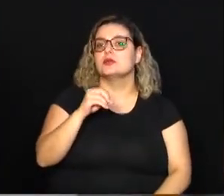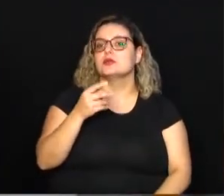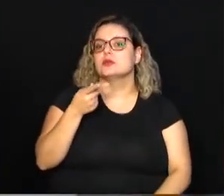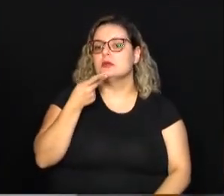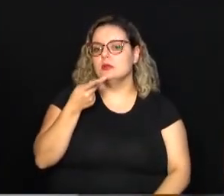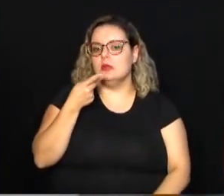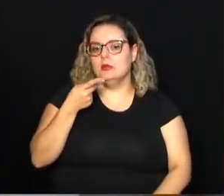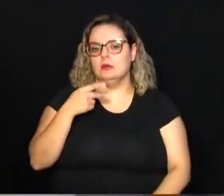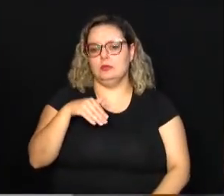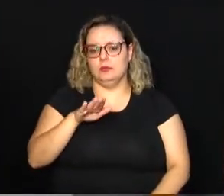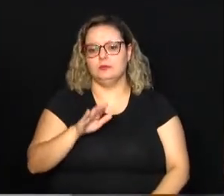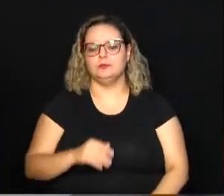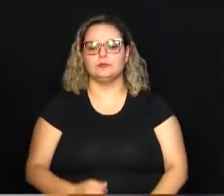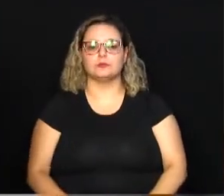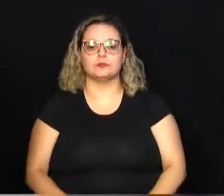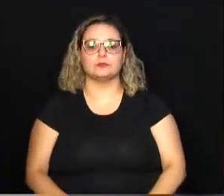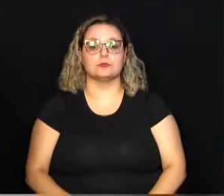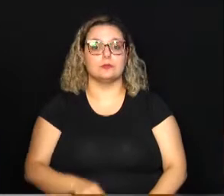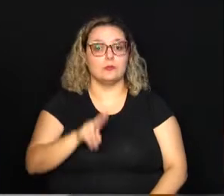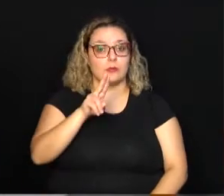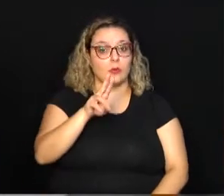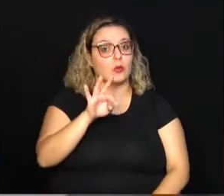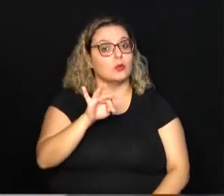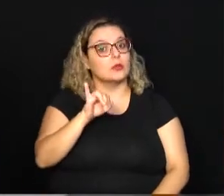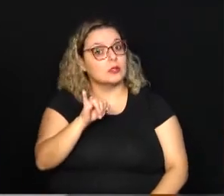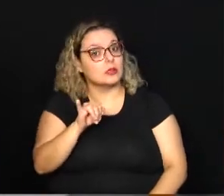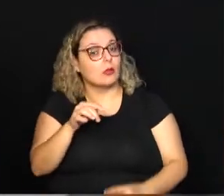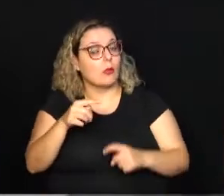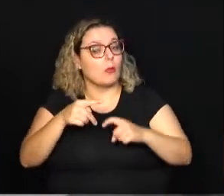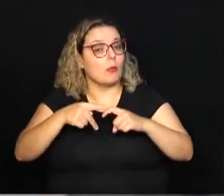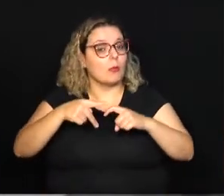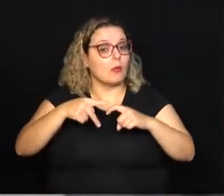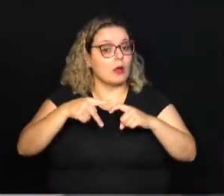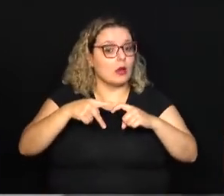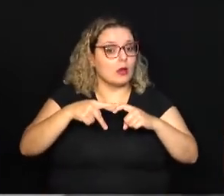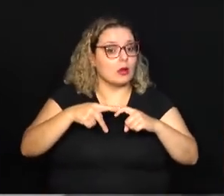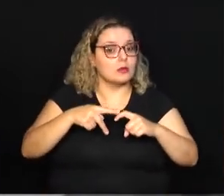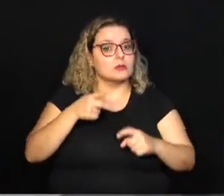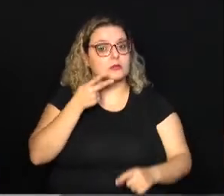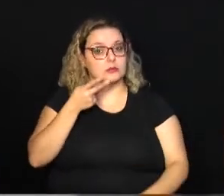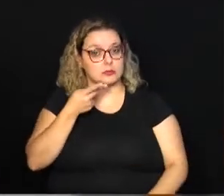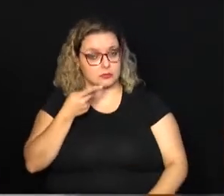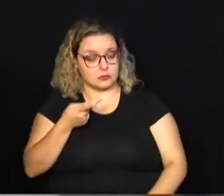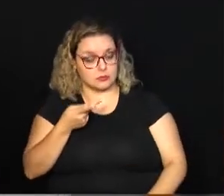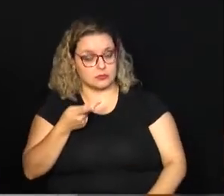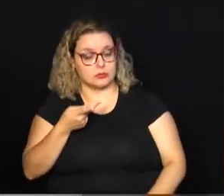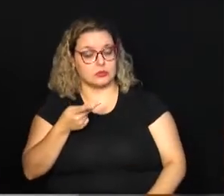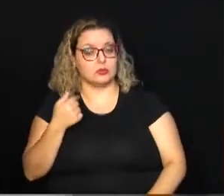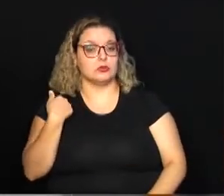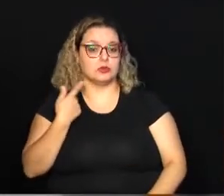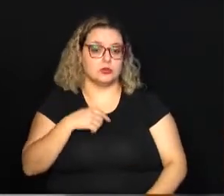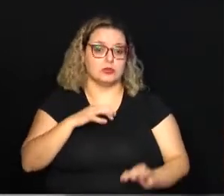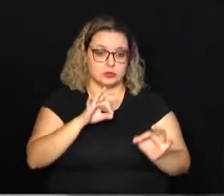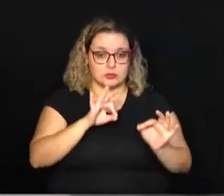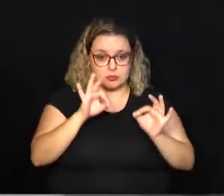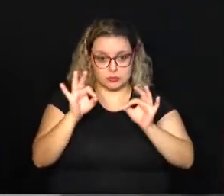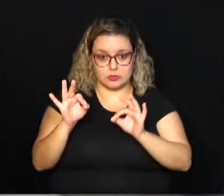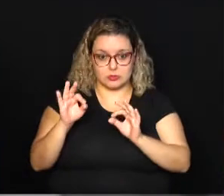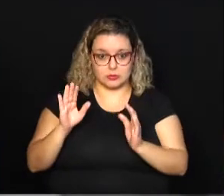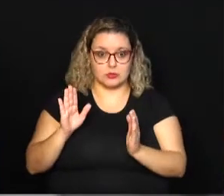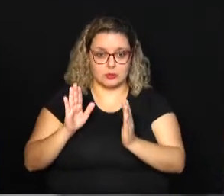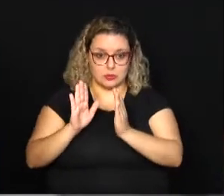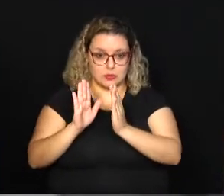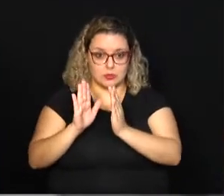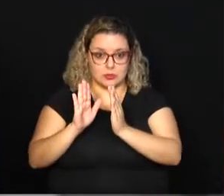sobre a questão das UTIs pediátricas, porque, como o senhor bem disse, e nós acompanhamos isso quando eu estive à frente